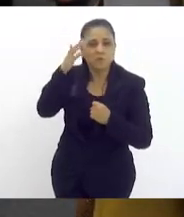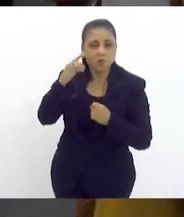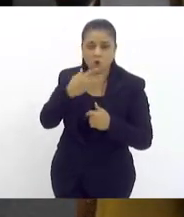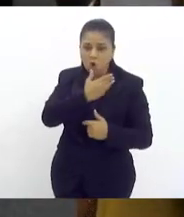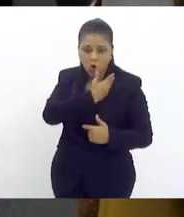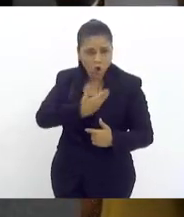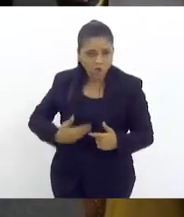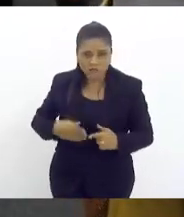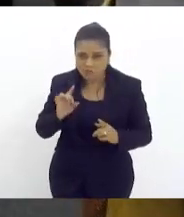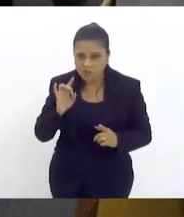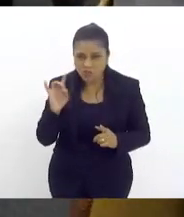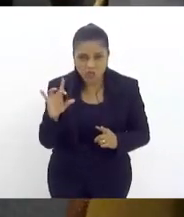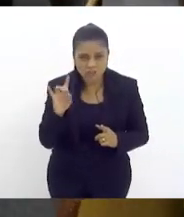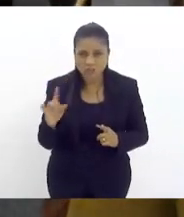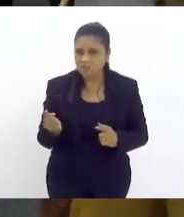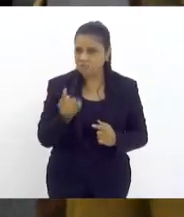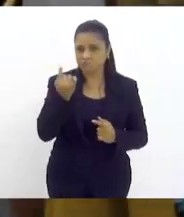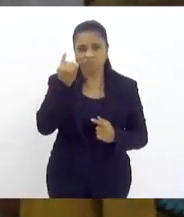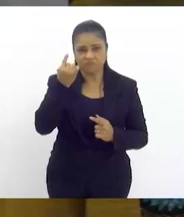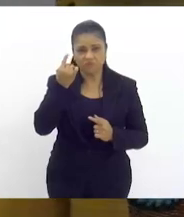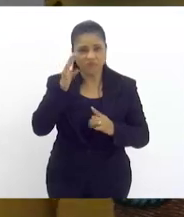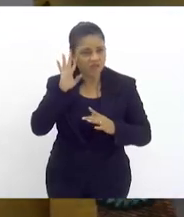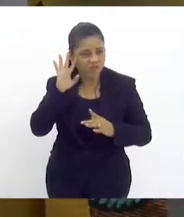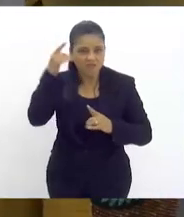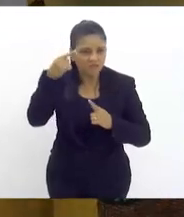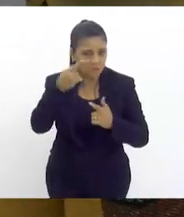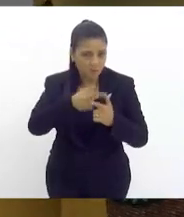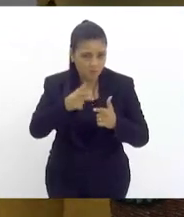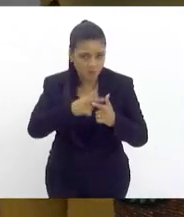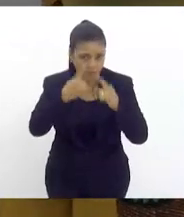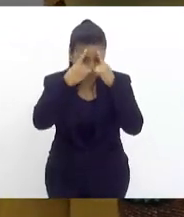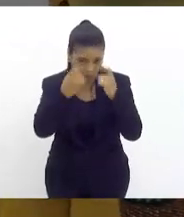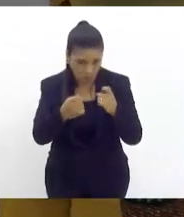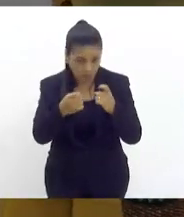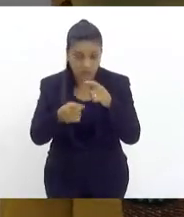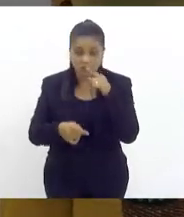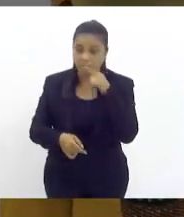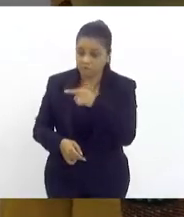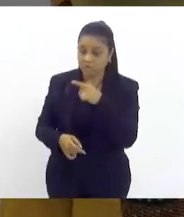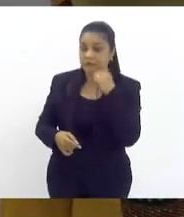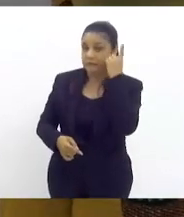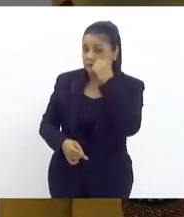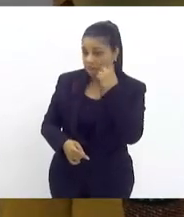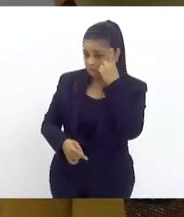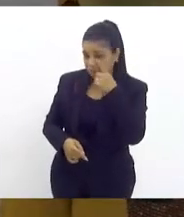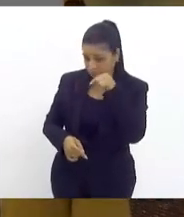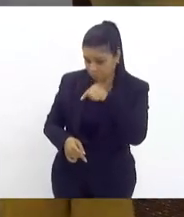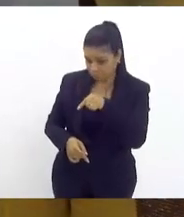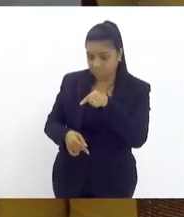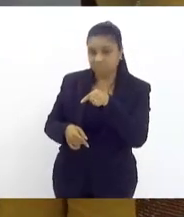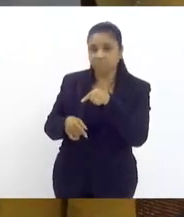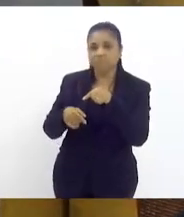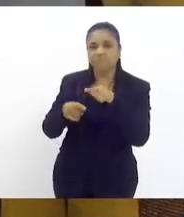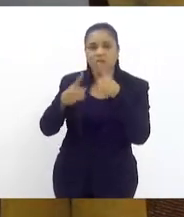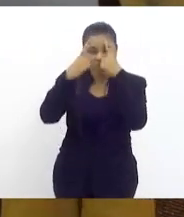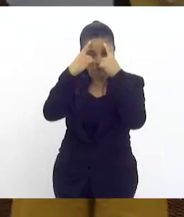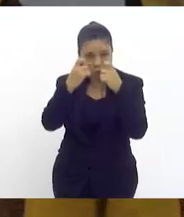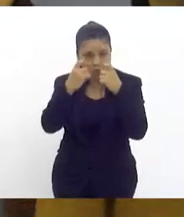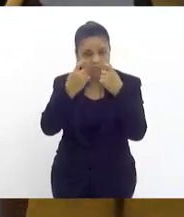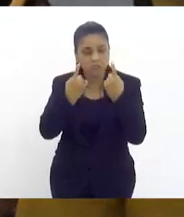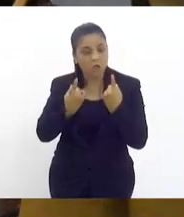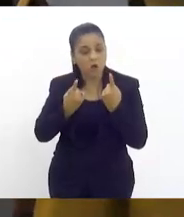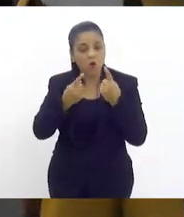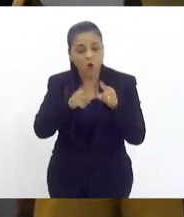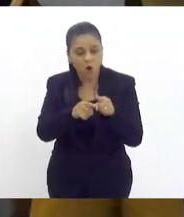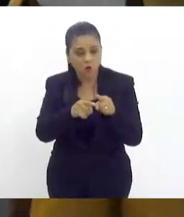vai resolver o problema da violência. Então, você tratar de uma cultura não violenta nas escolas,